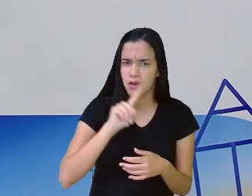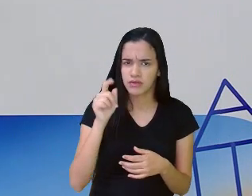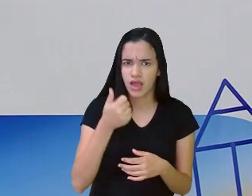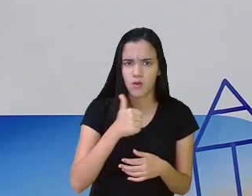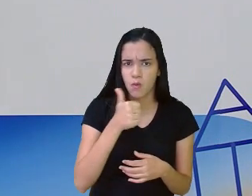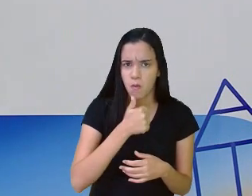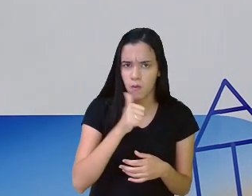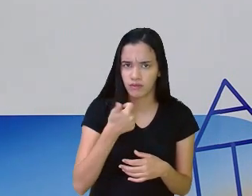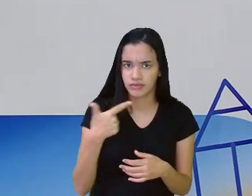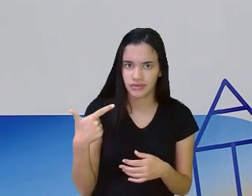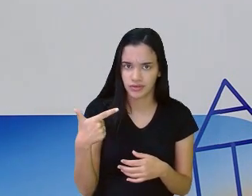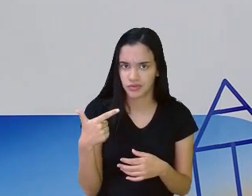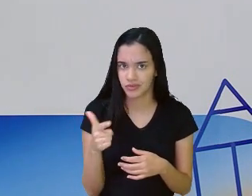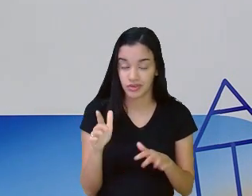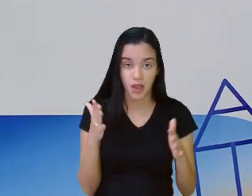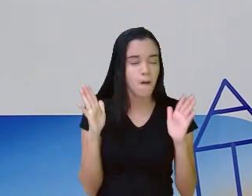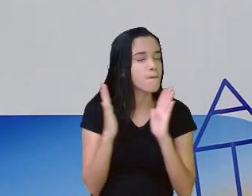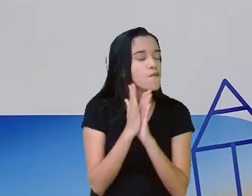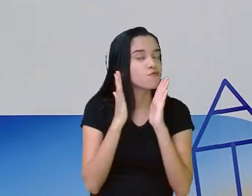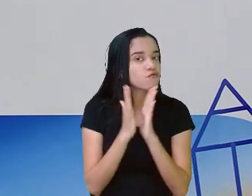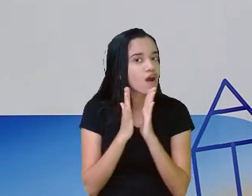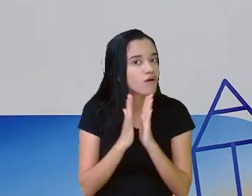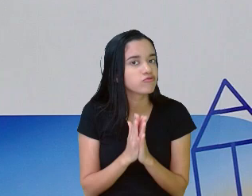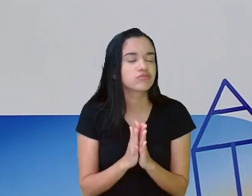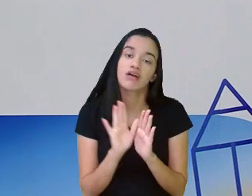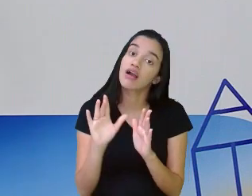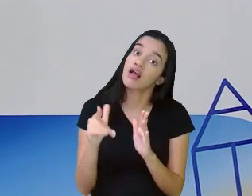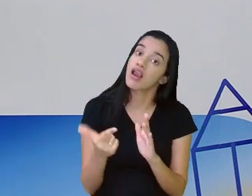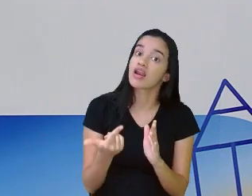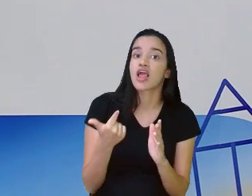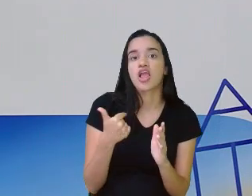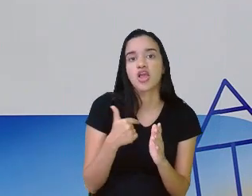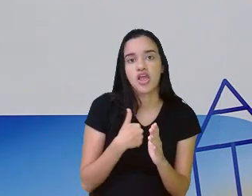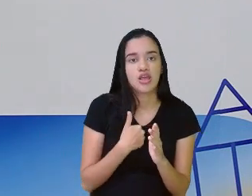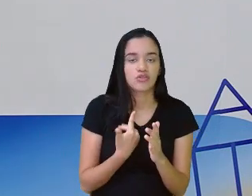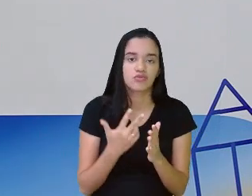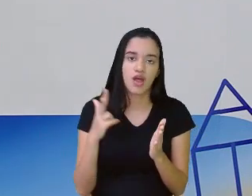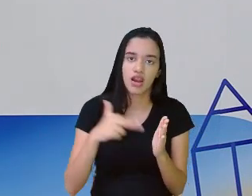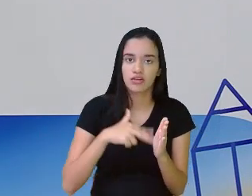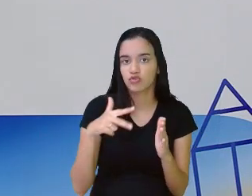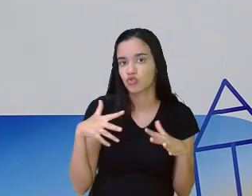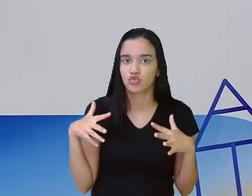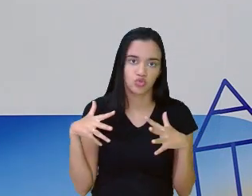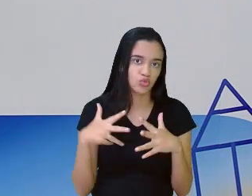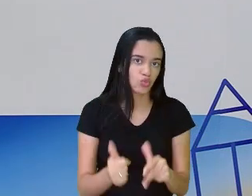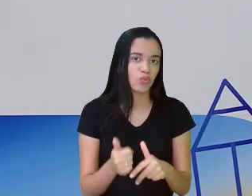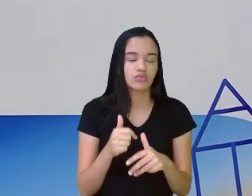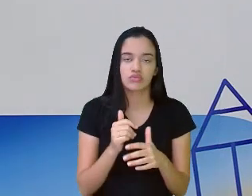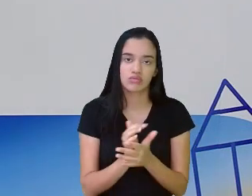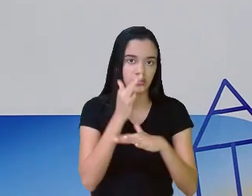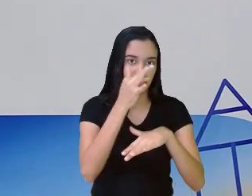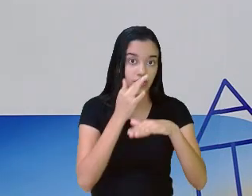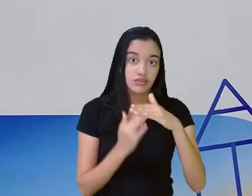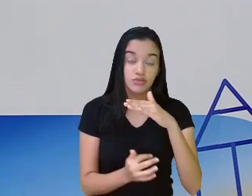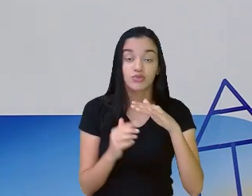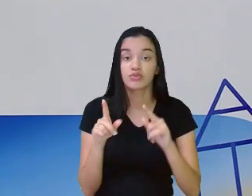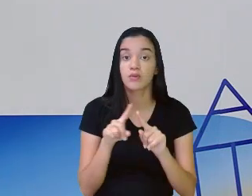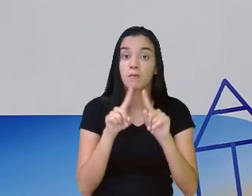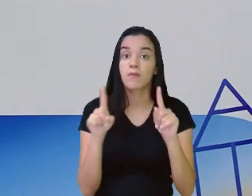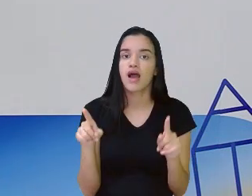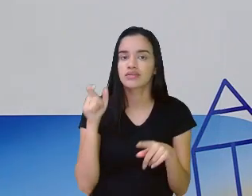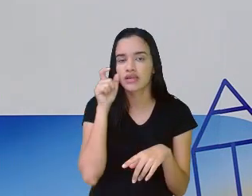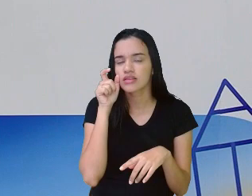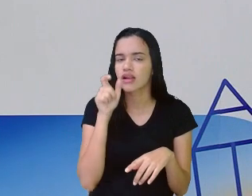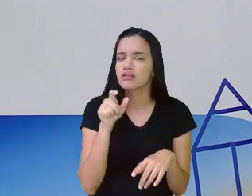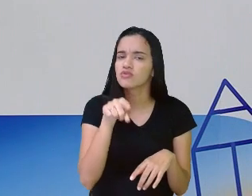e um 12 não, por favor. Claro, eu não vou passar a leitura de todas as frações, mas é interessante que